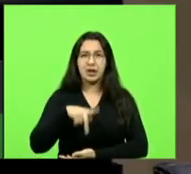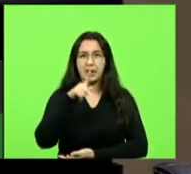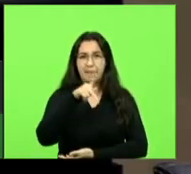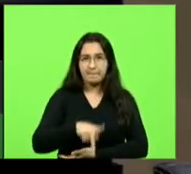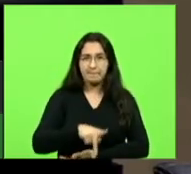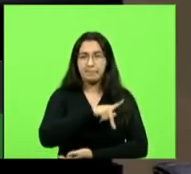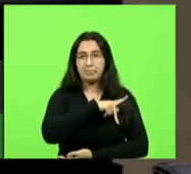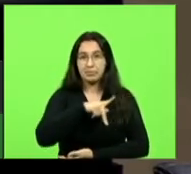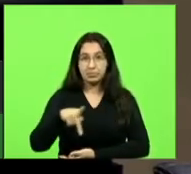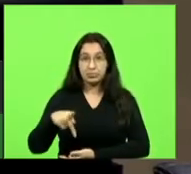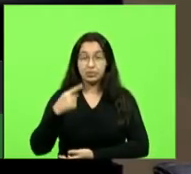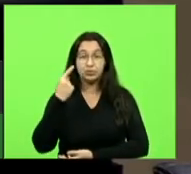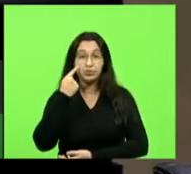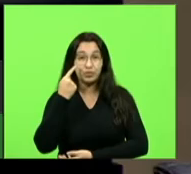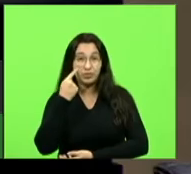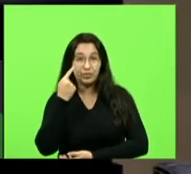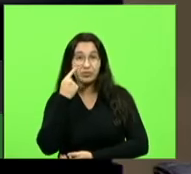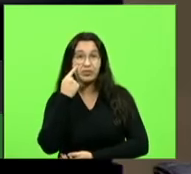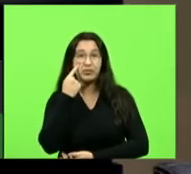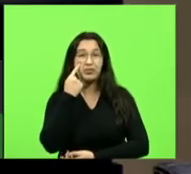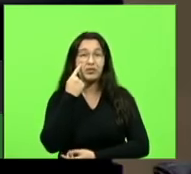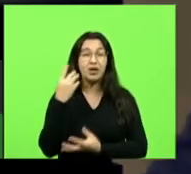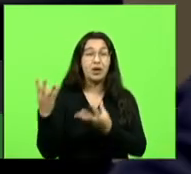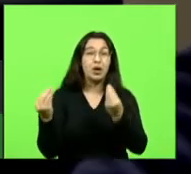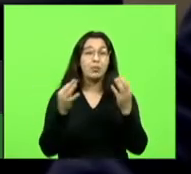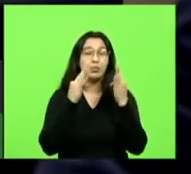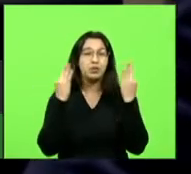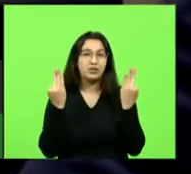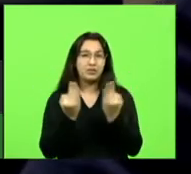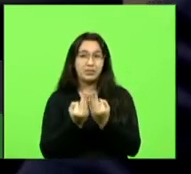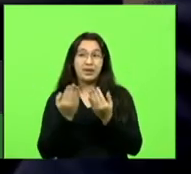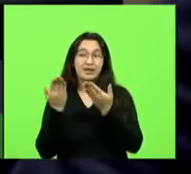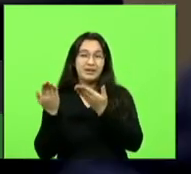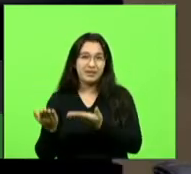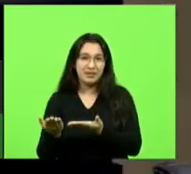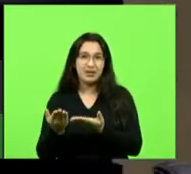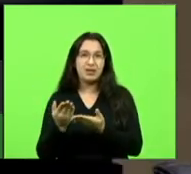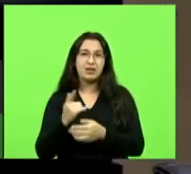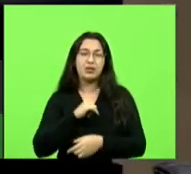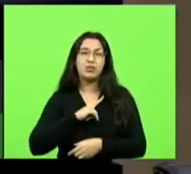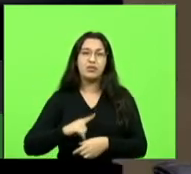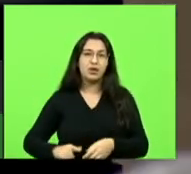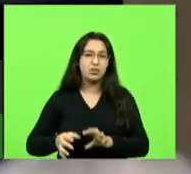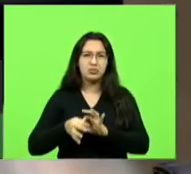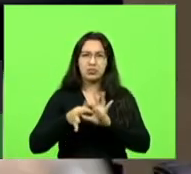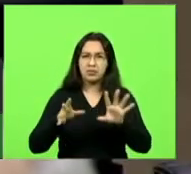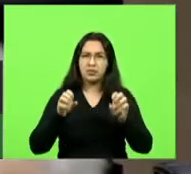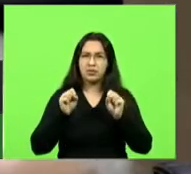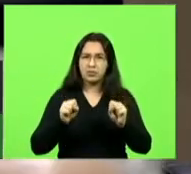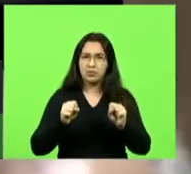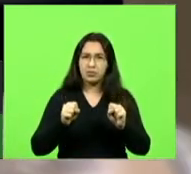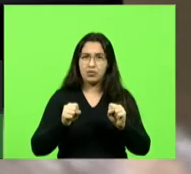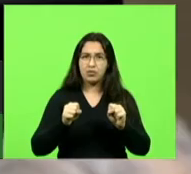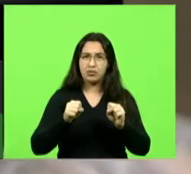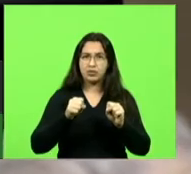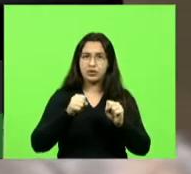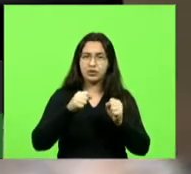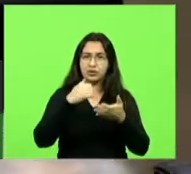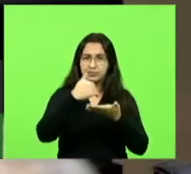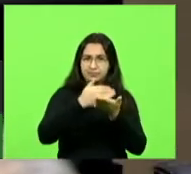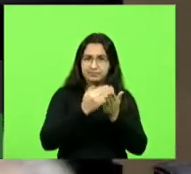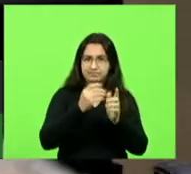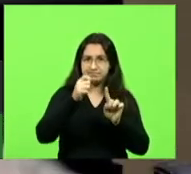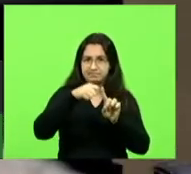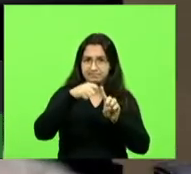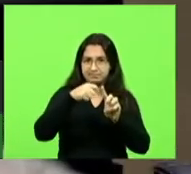E o governador que permitiu aumentar o valor, 3 parcelas de 300. Mas reforço também